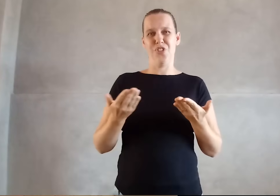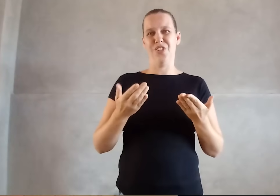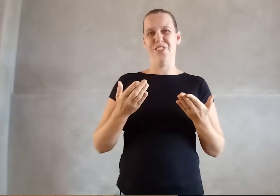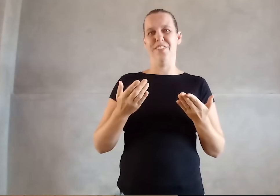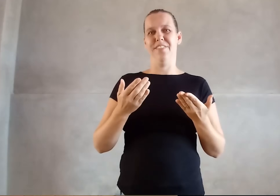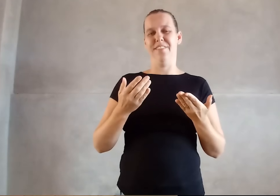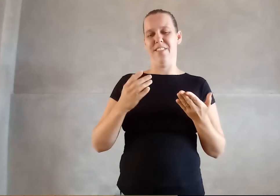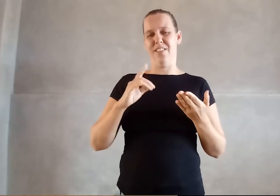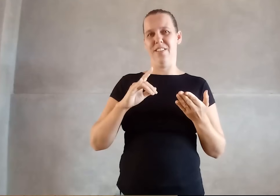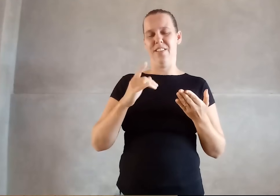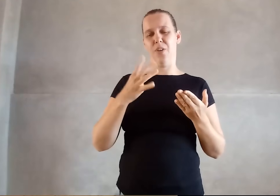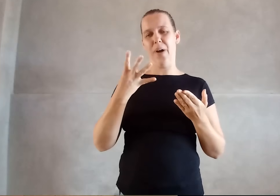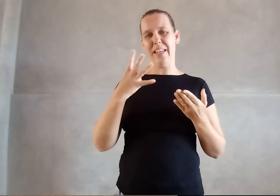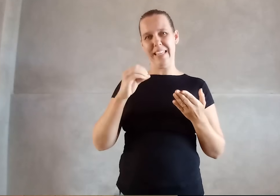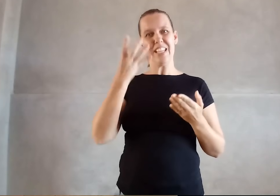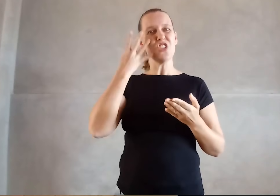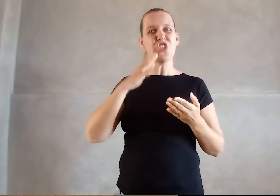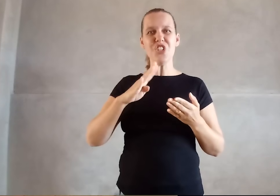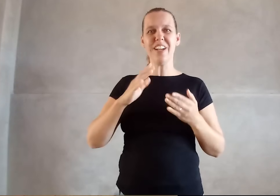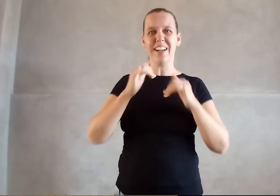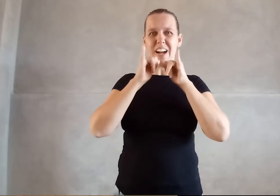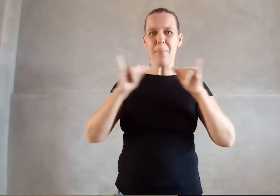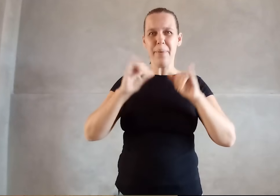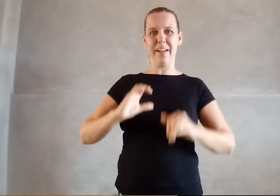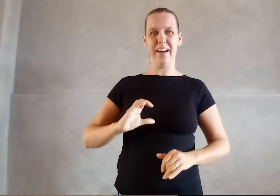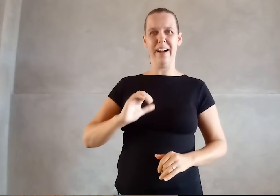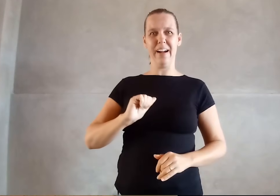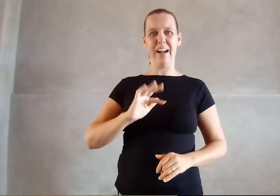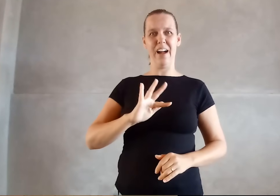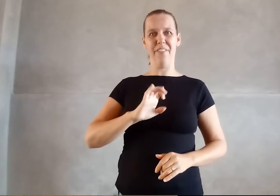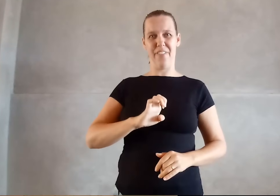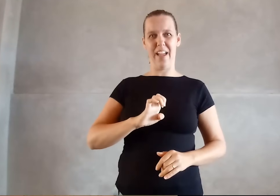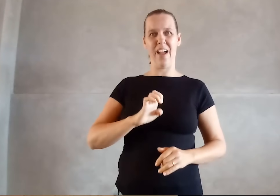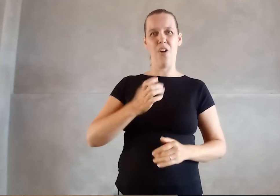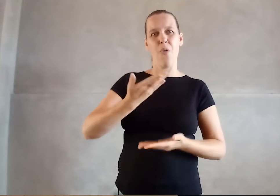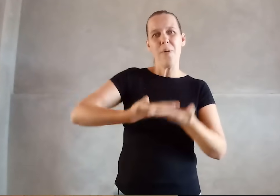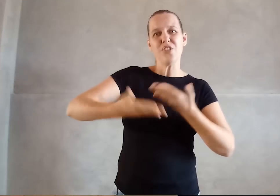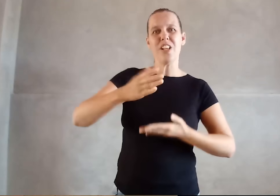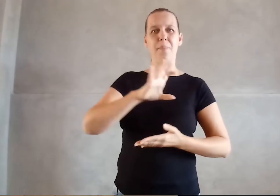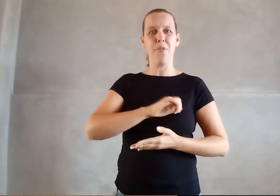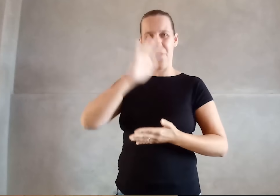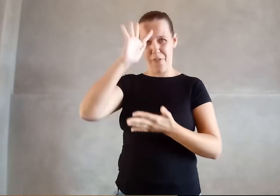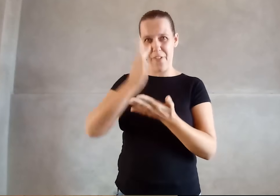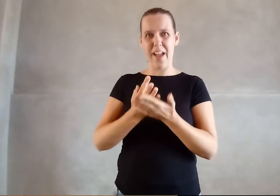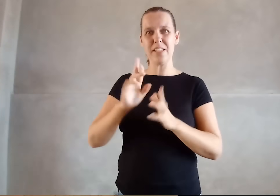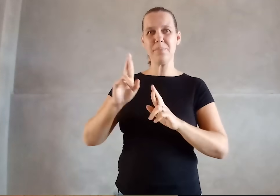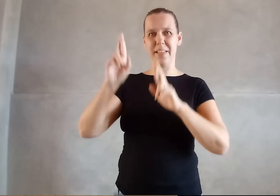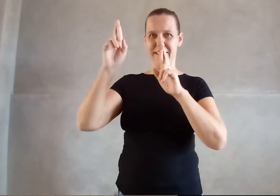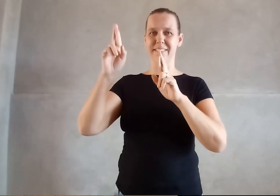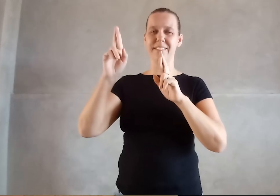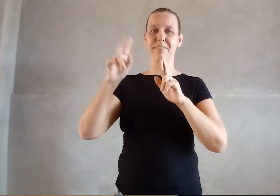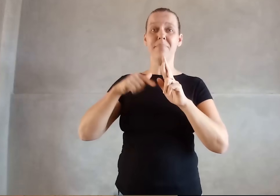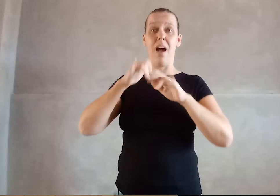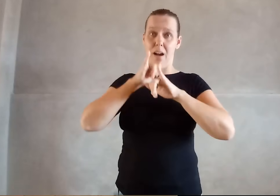ela vai continuar de outras formas, de outras maneiras. Nós encontramos esse tempo de 40 dias logo que